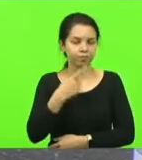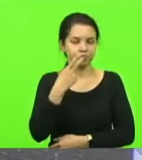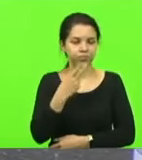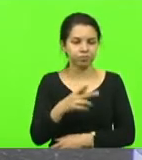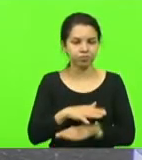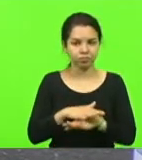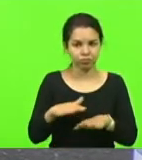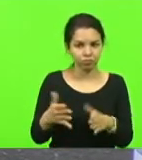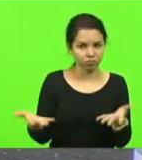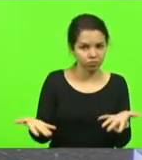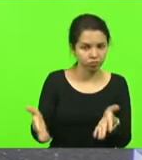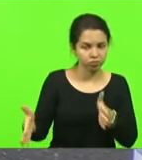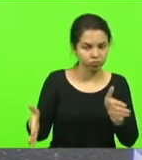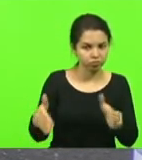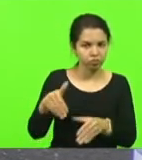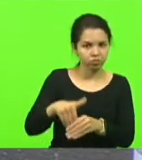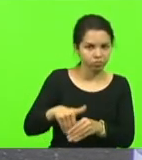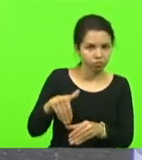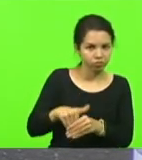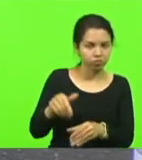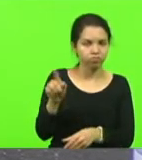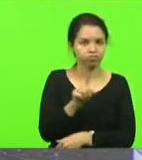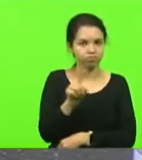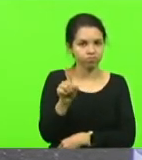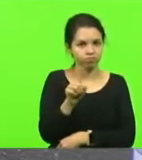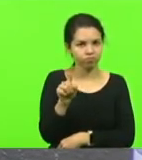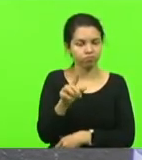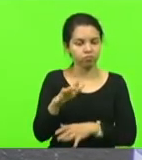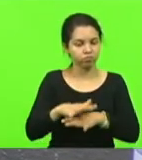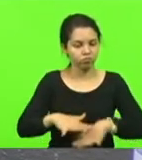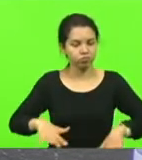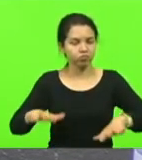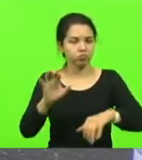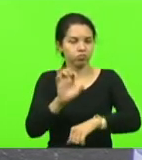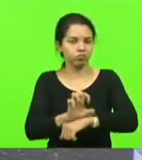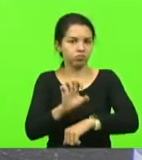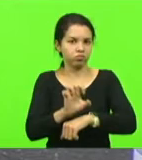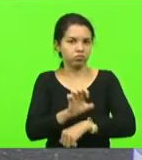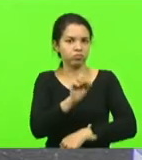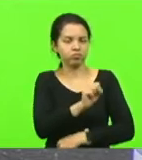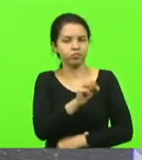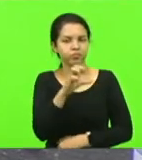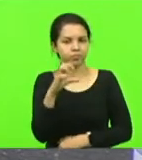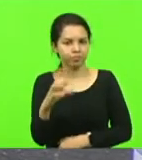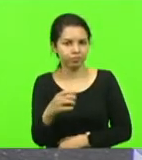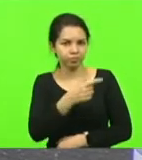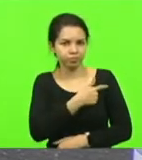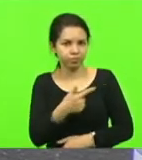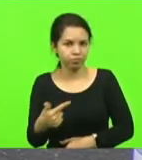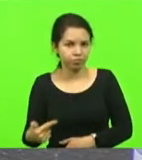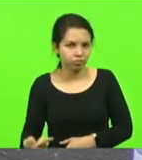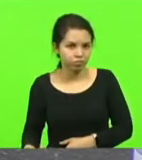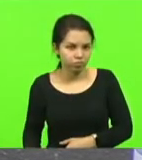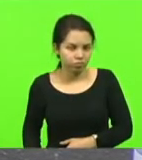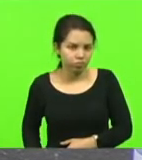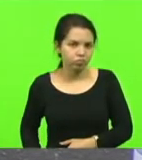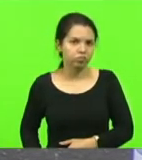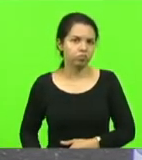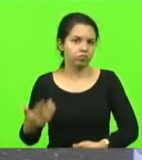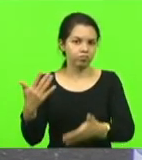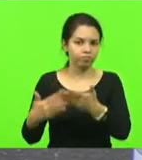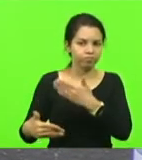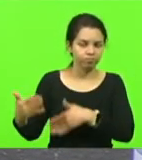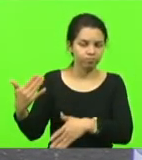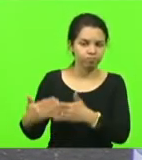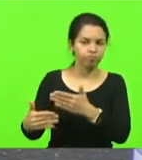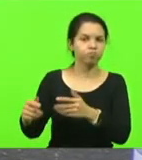atual mandato, mas ao Estado de Santa Catarina, aos governos que se sucedem,